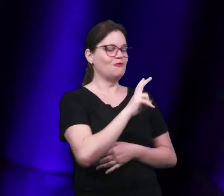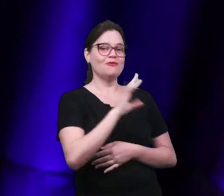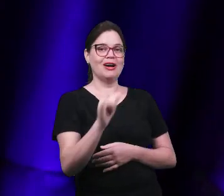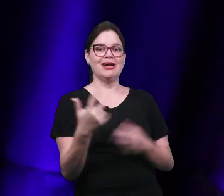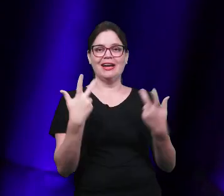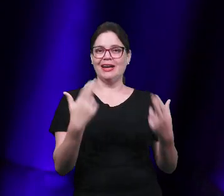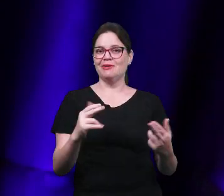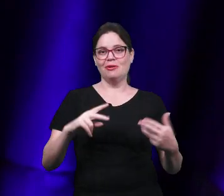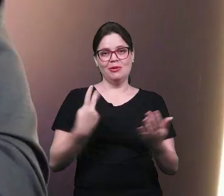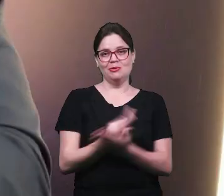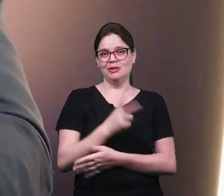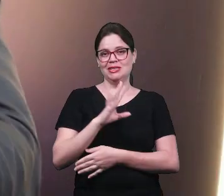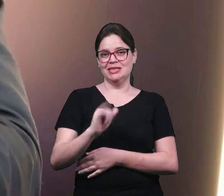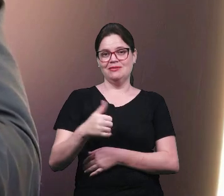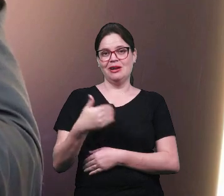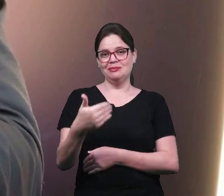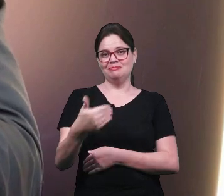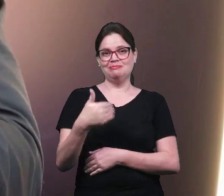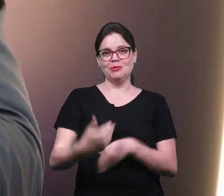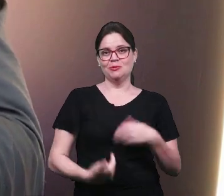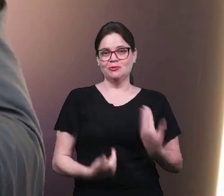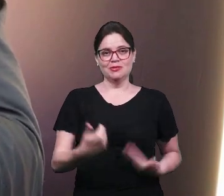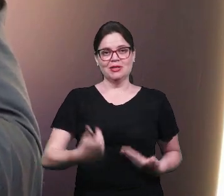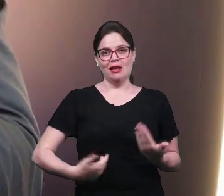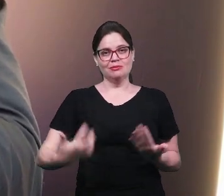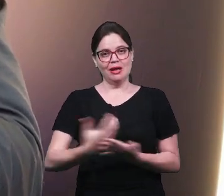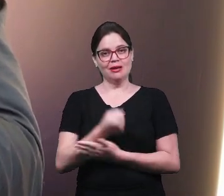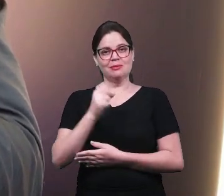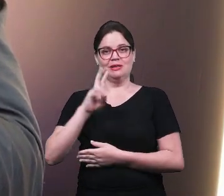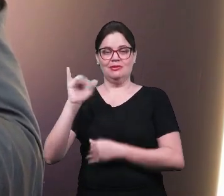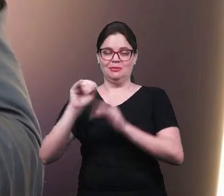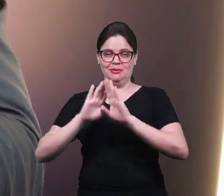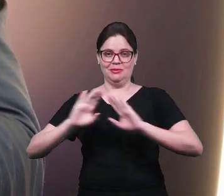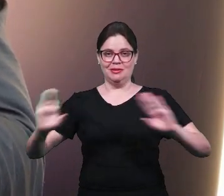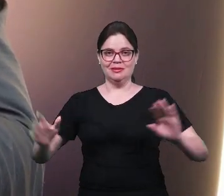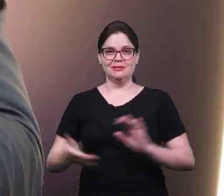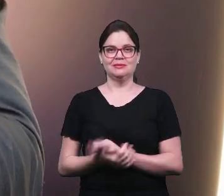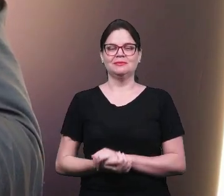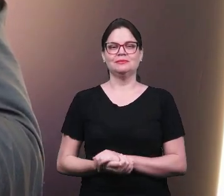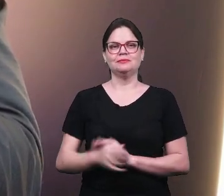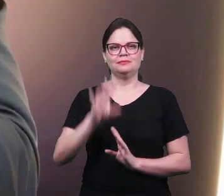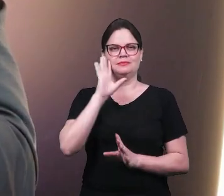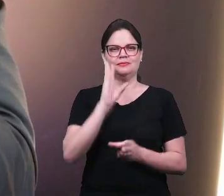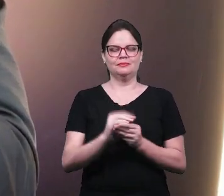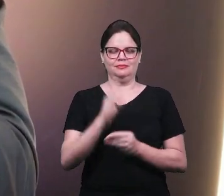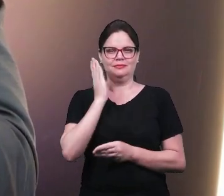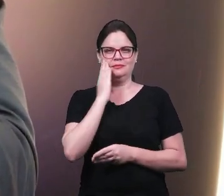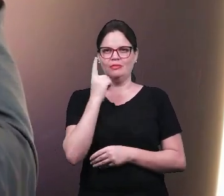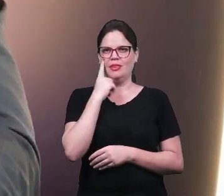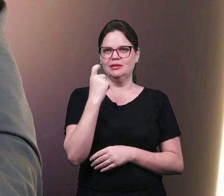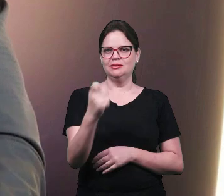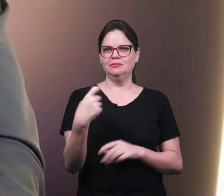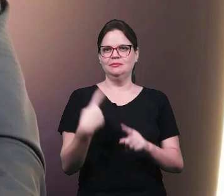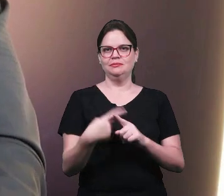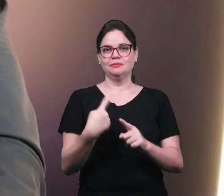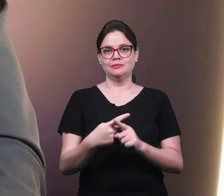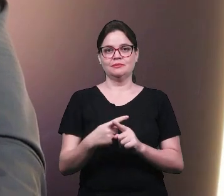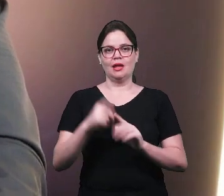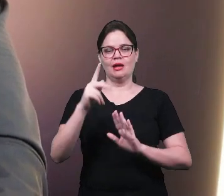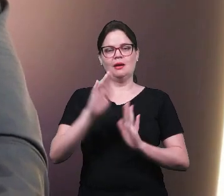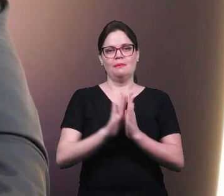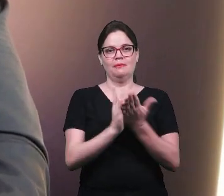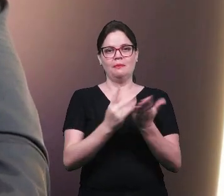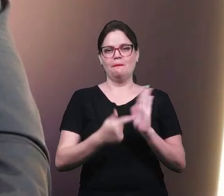na eternidade. É interessante que a palavra ela vai sempre apontar para esse projeto,